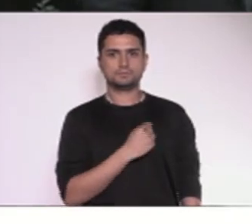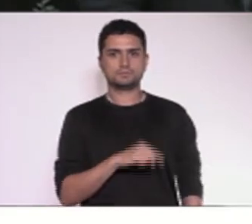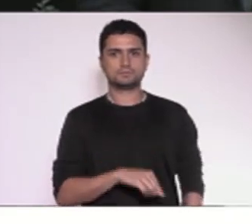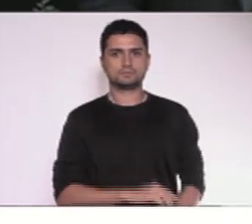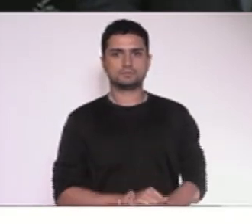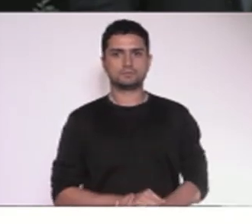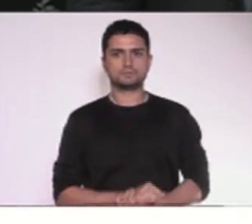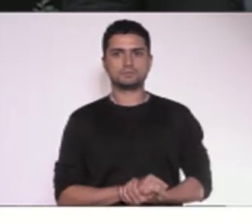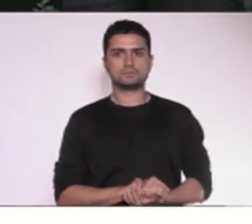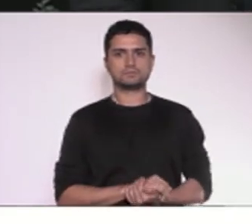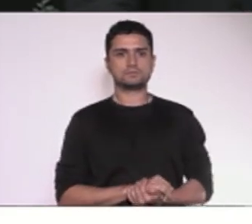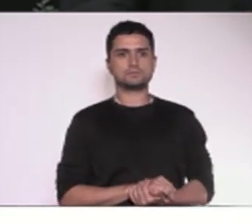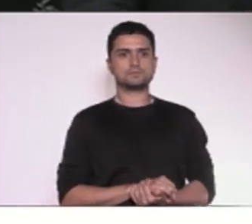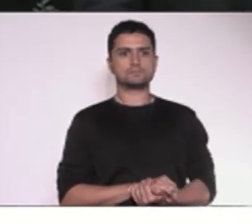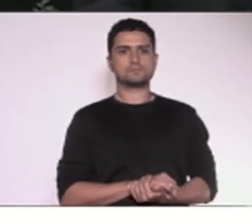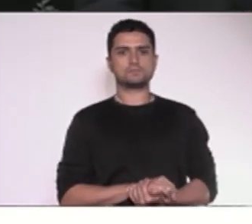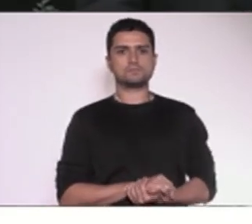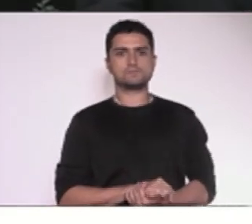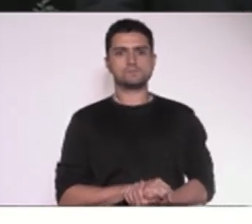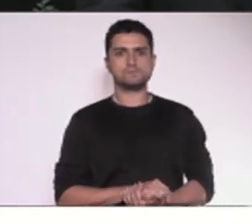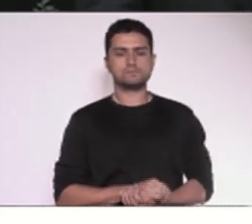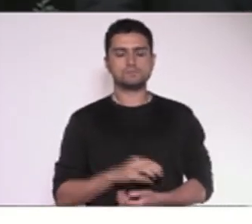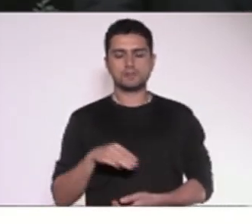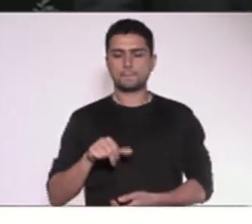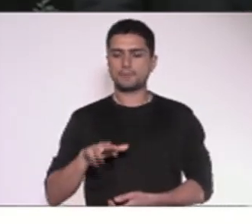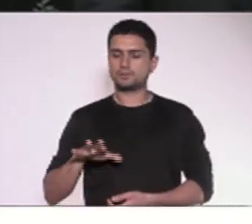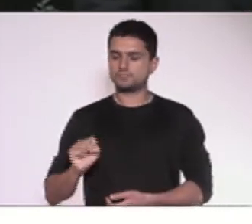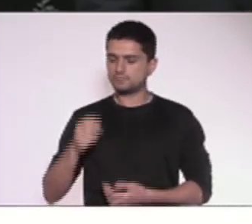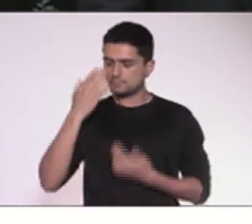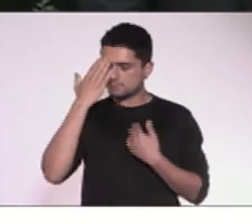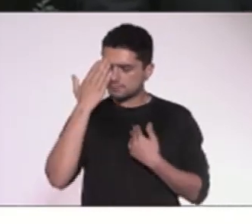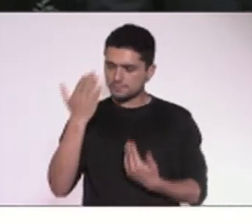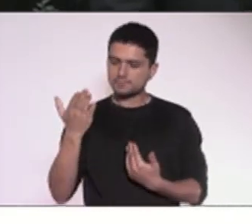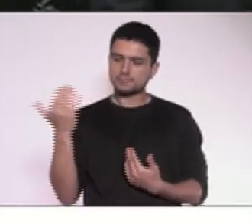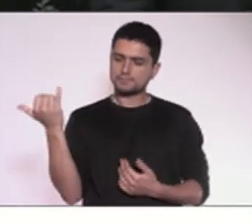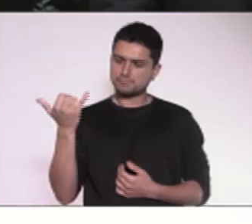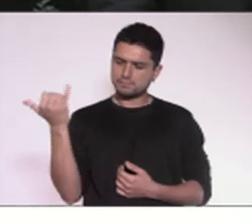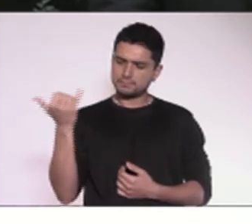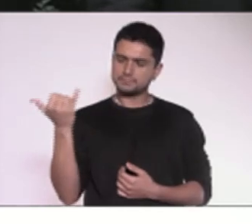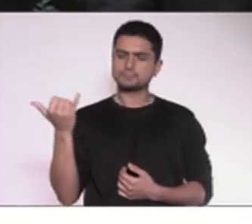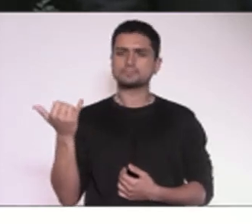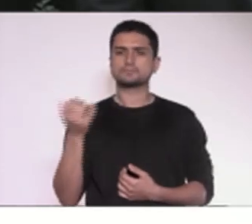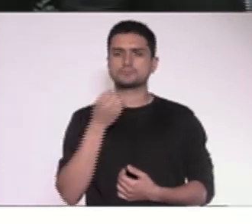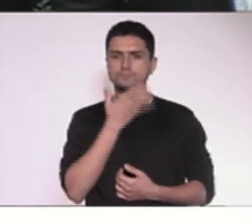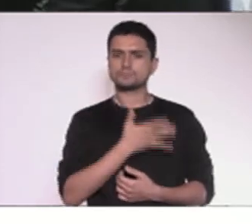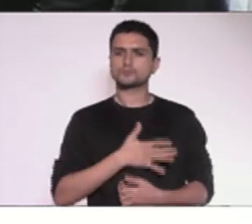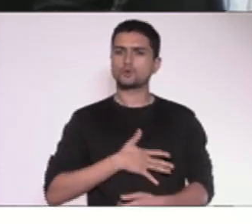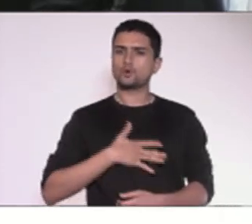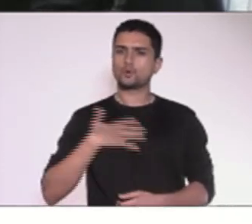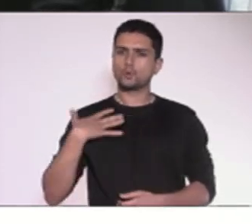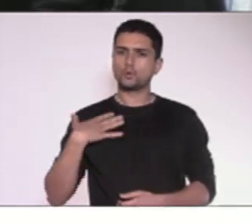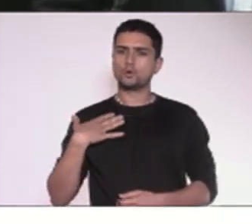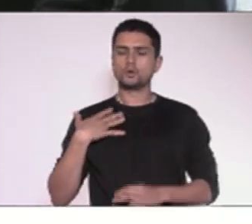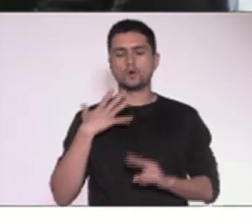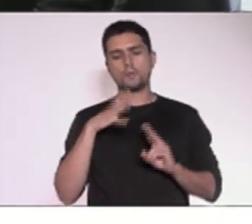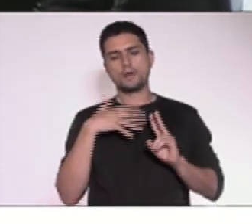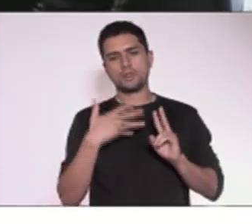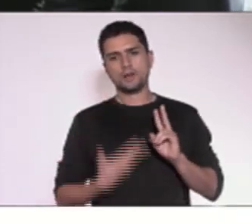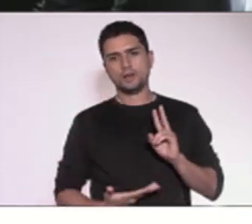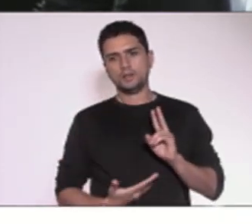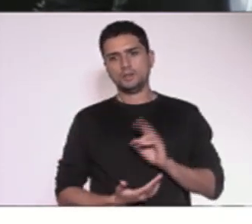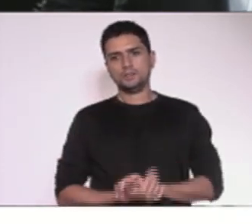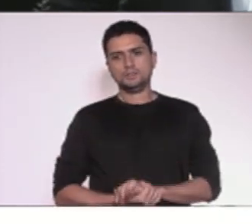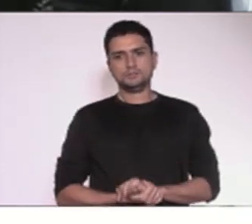Muitos heróis. Marcos, muito obrigado pelas suas palavras. É um orgulho homenagear você e a doutora Carmen,